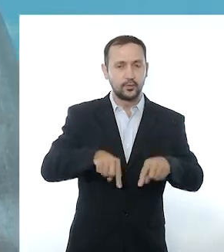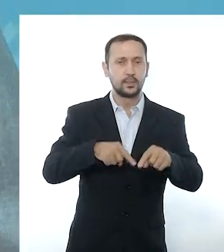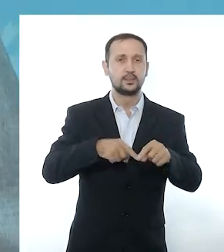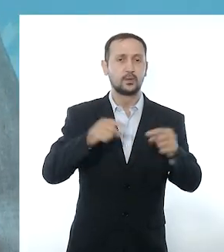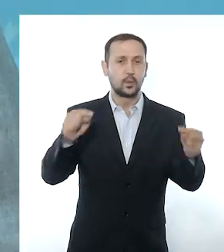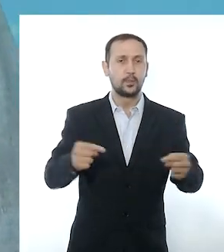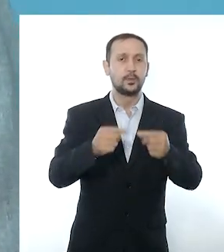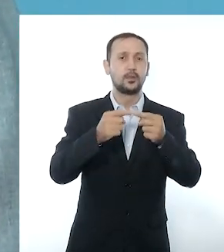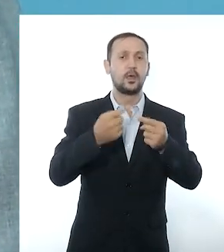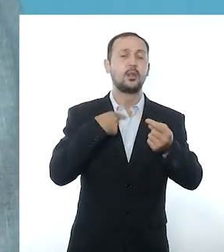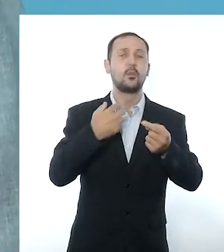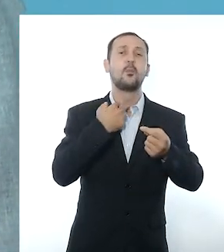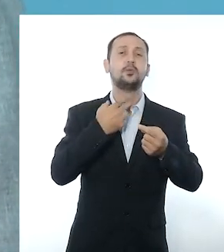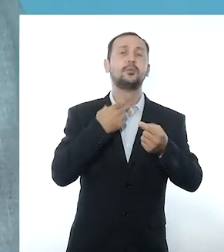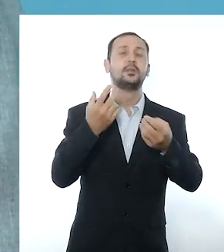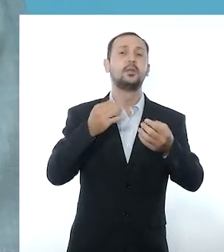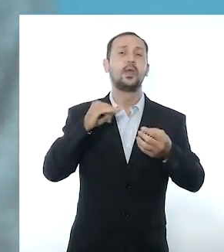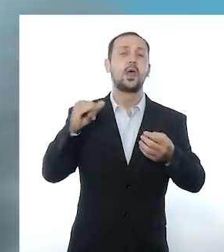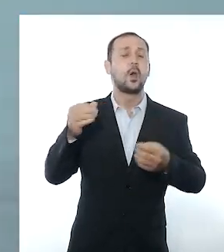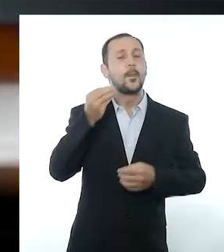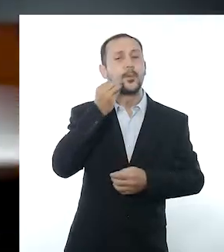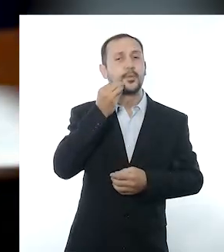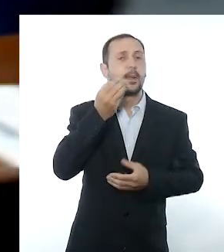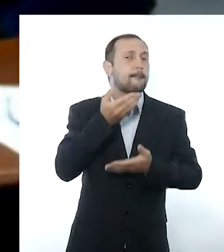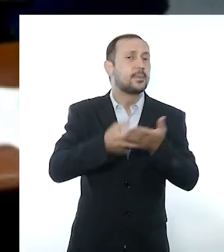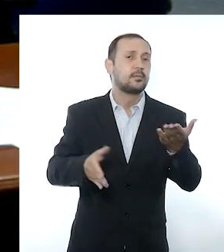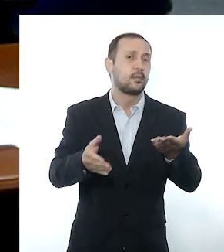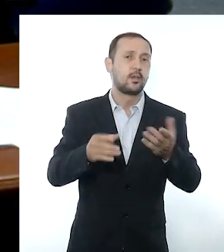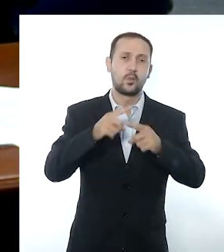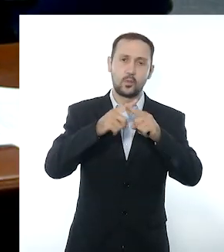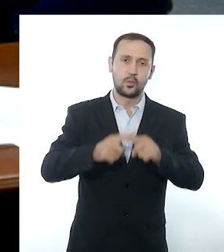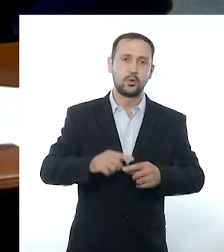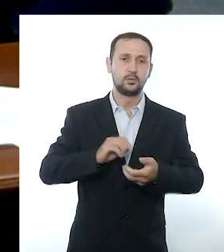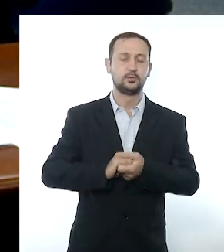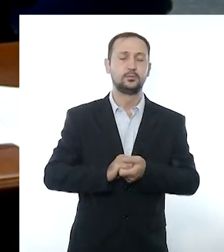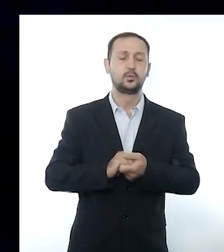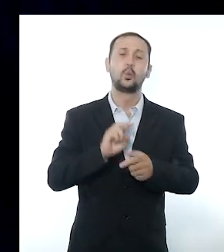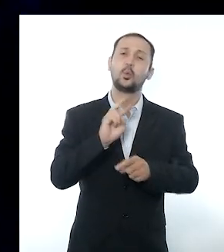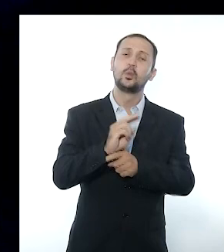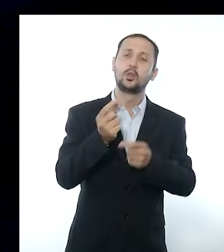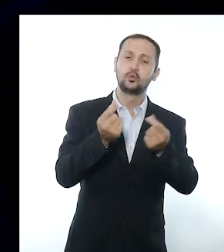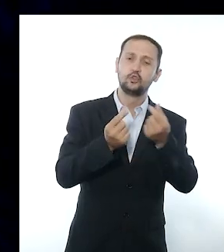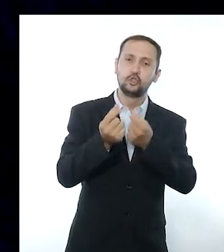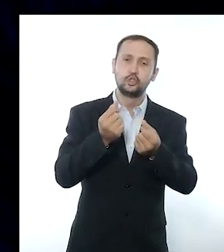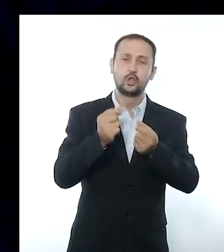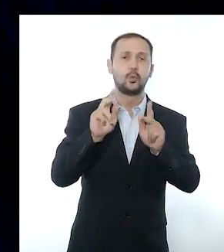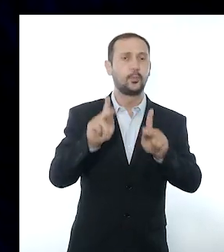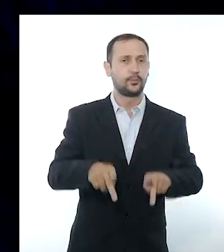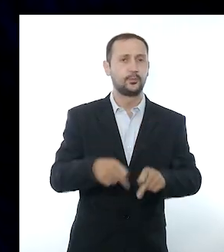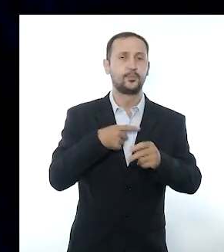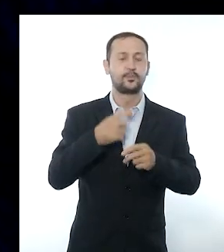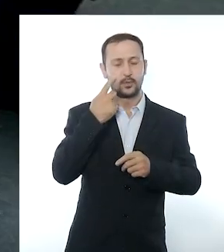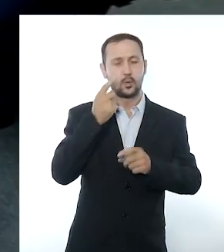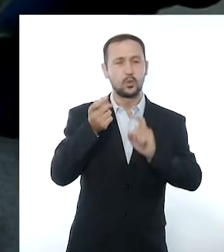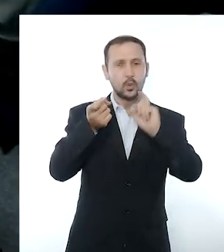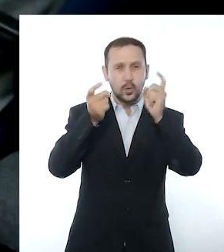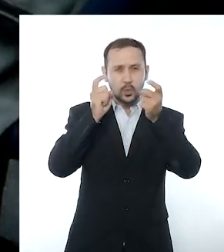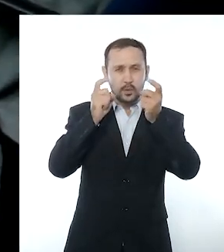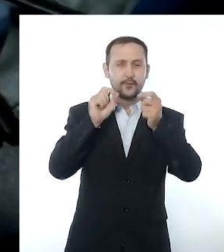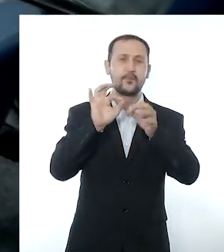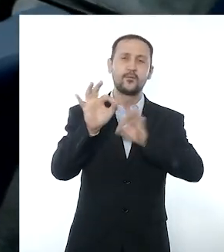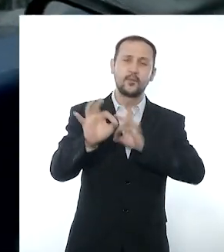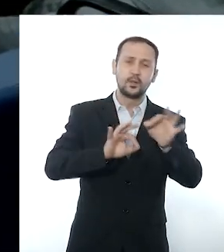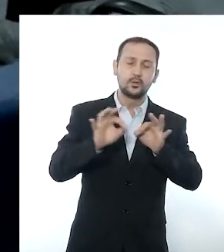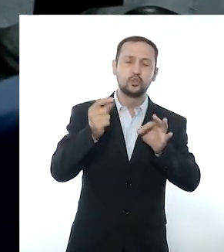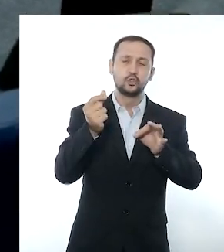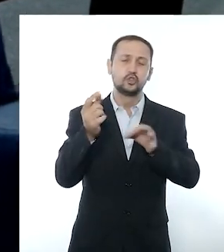adequado e não perder a oportunidade de participar desse concurso. No trato com o dinheiro público, reuniões convocadas pela Casa